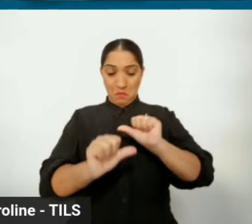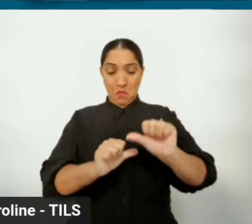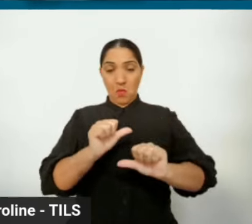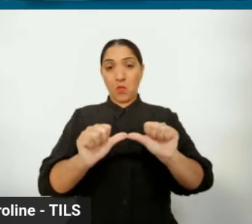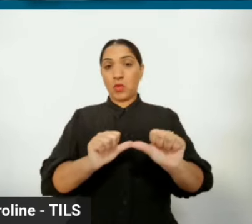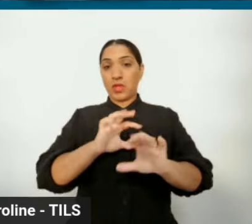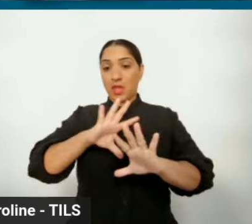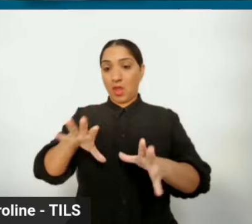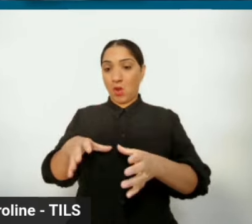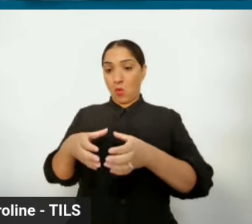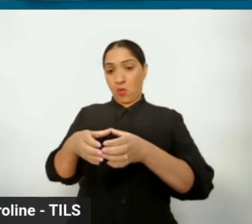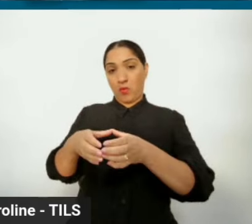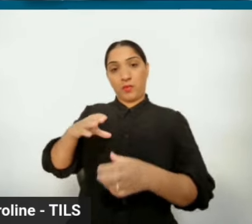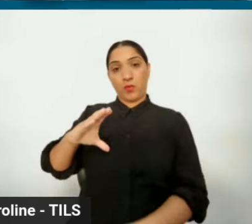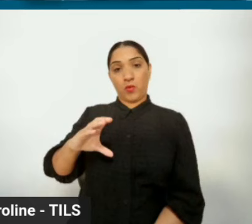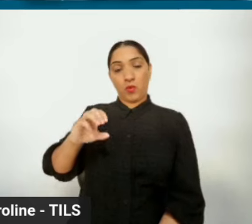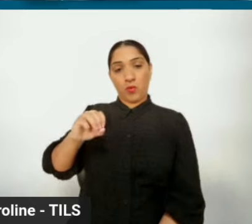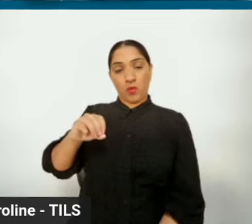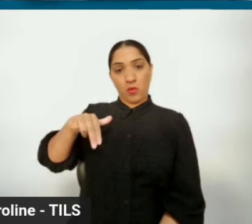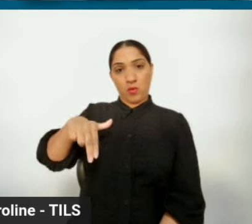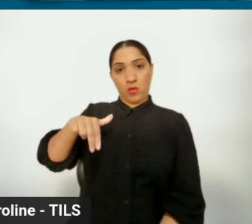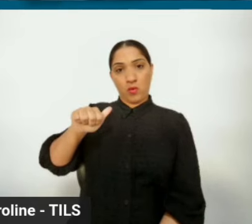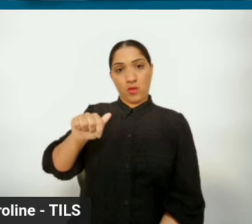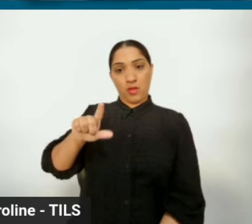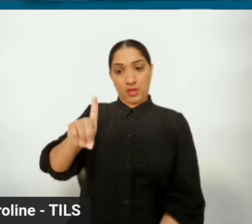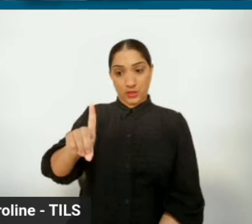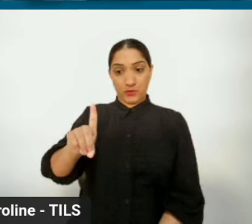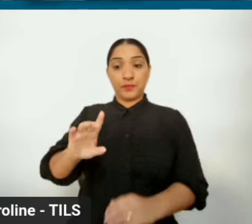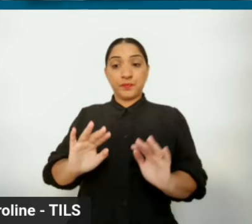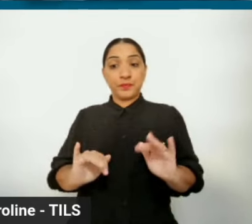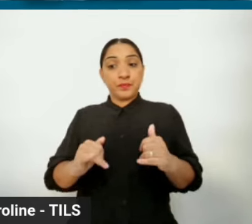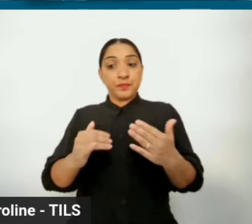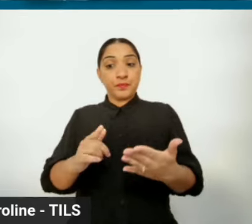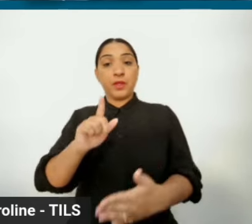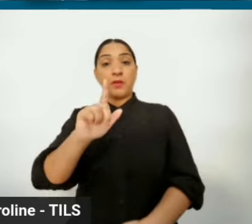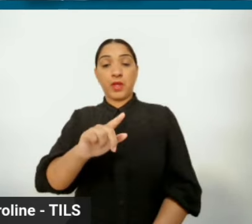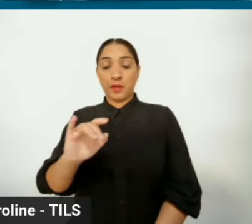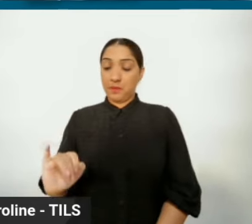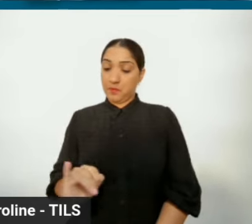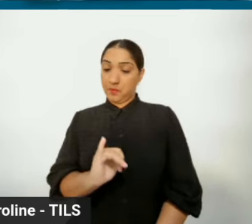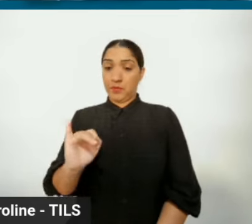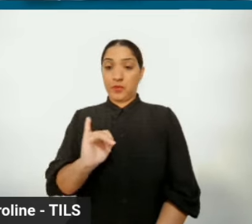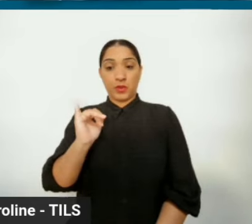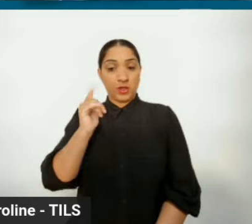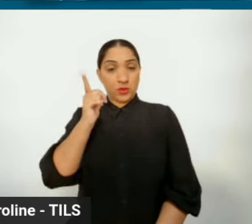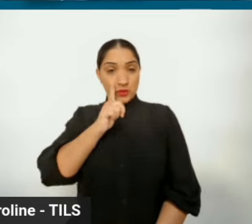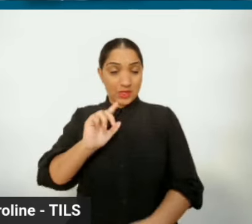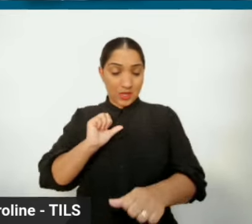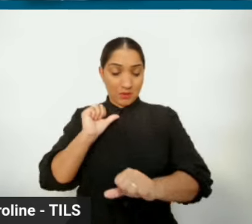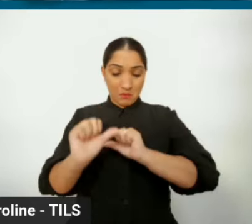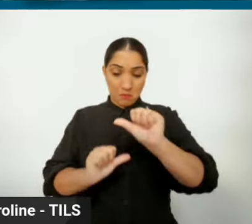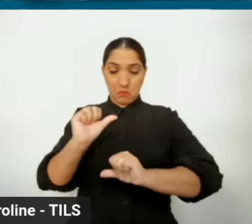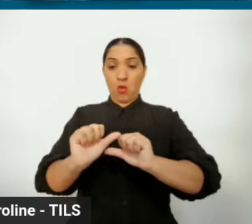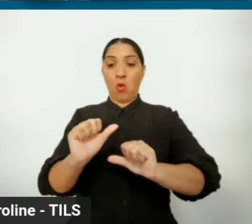Então, foi muito importante, nos últimos anos, com o novo